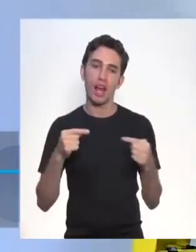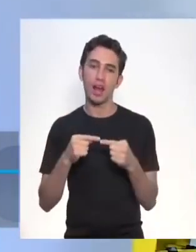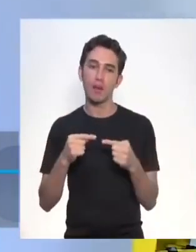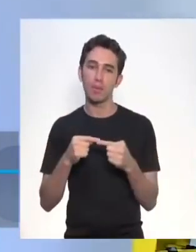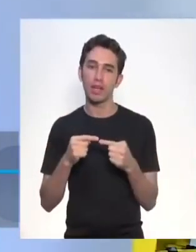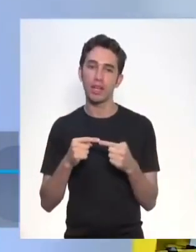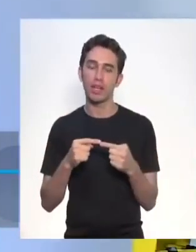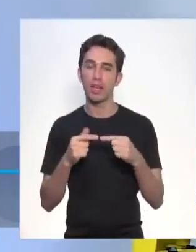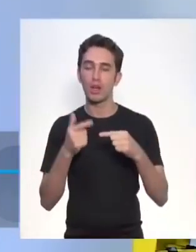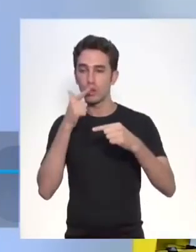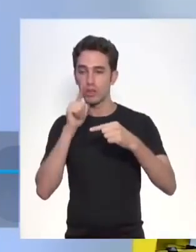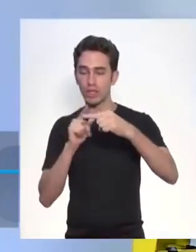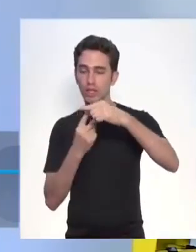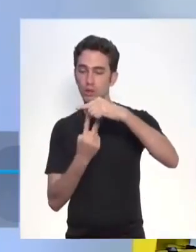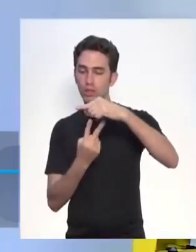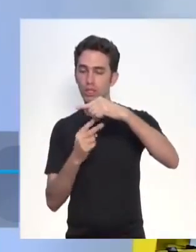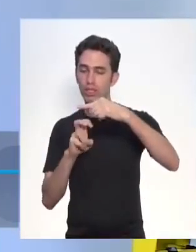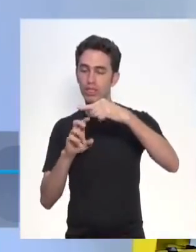para que ele percorra